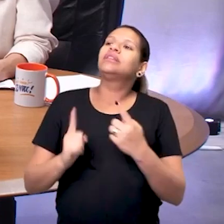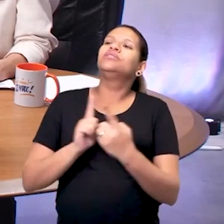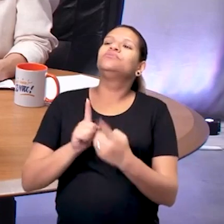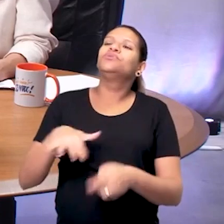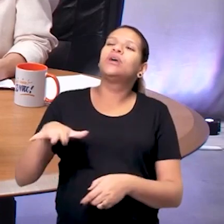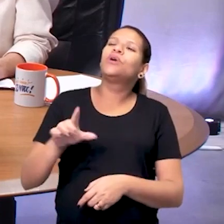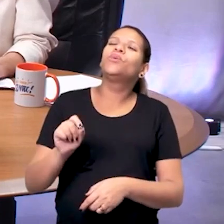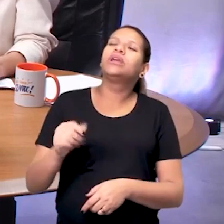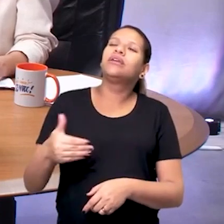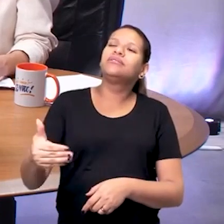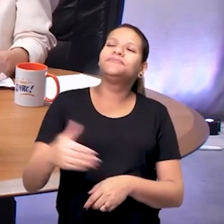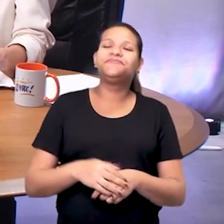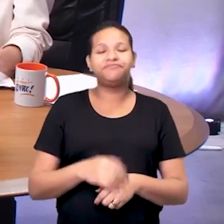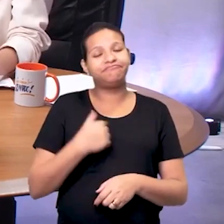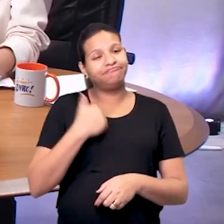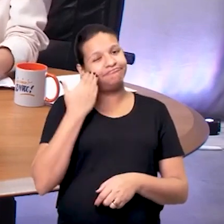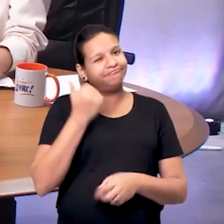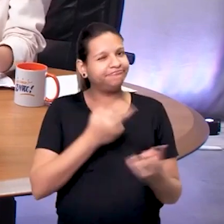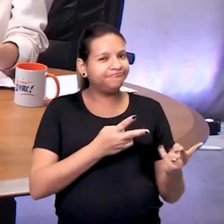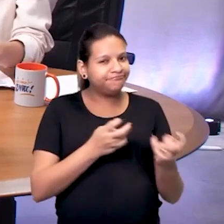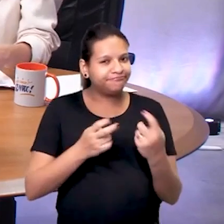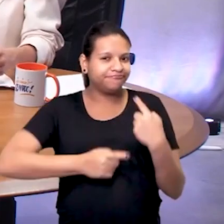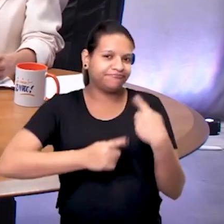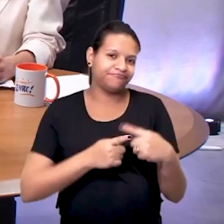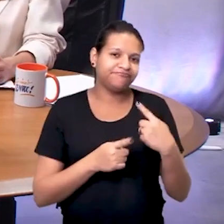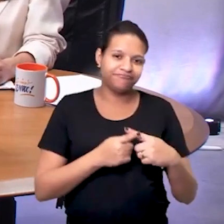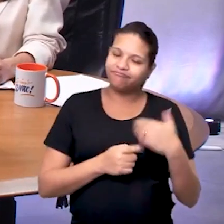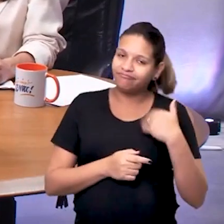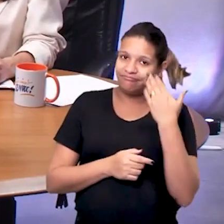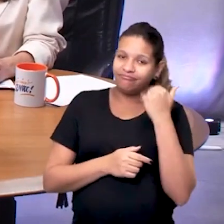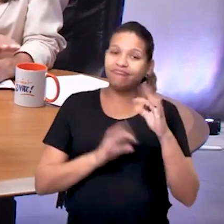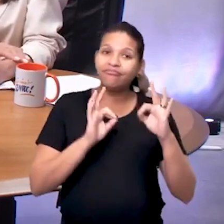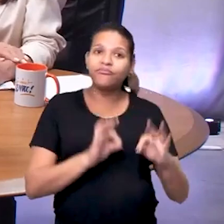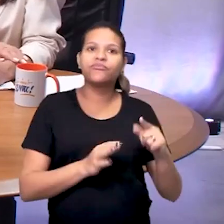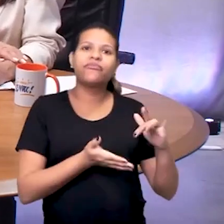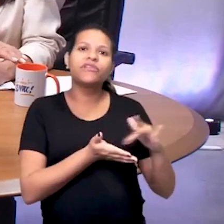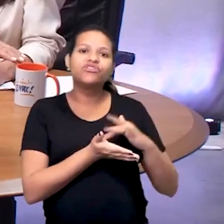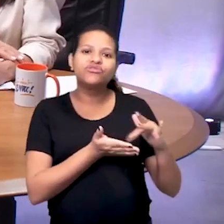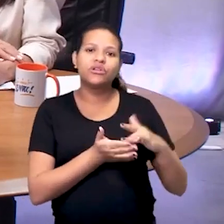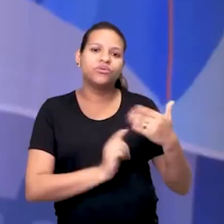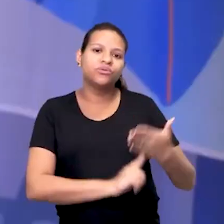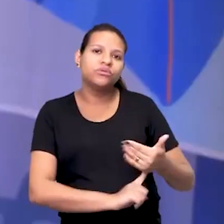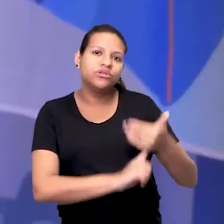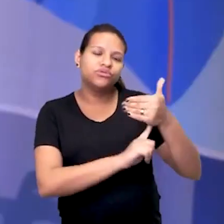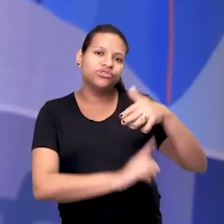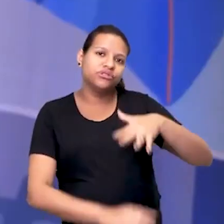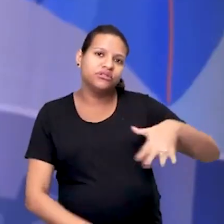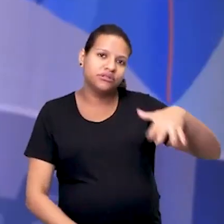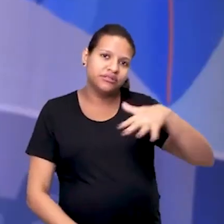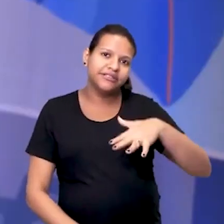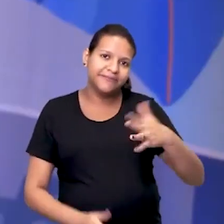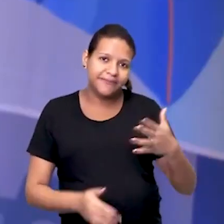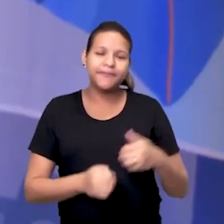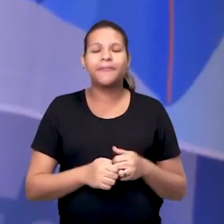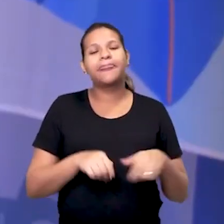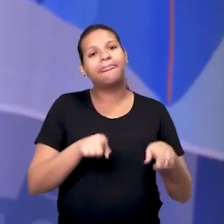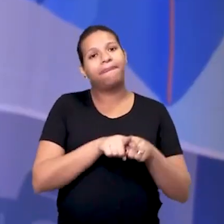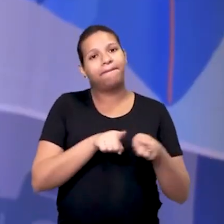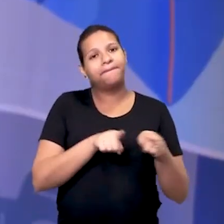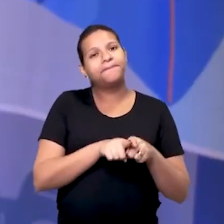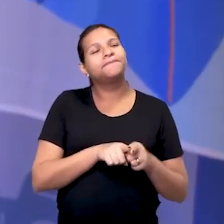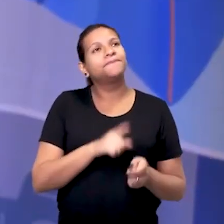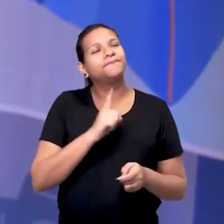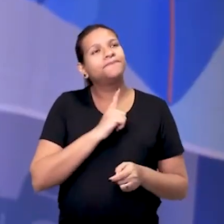o que eu tenho visto não tem dúvida que são eh os canais digitais a tecnologia né E